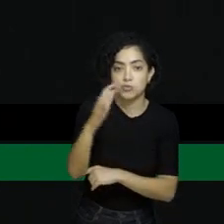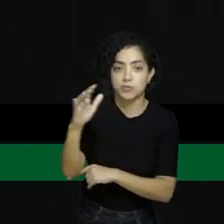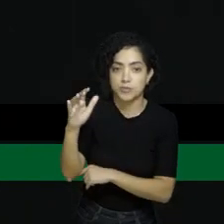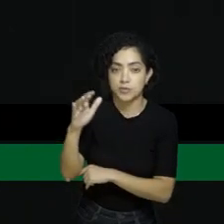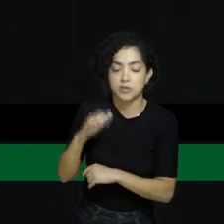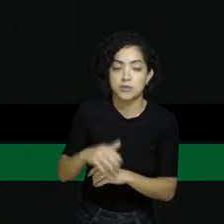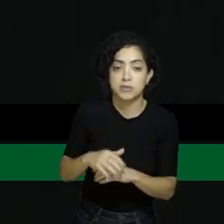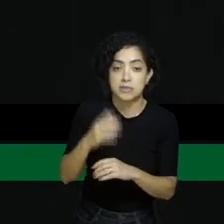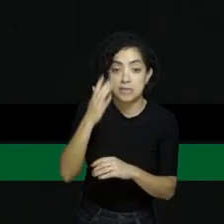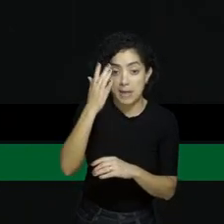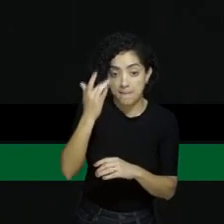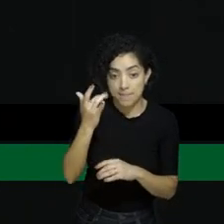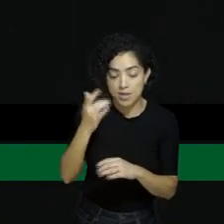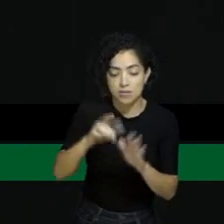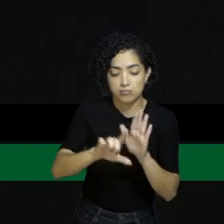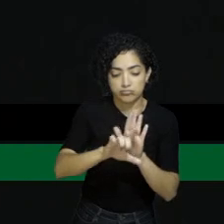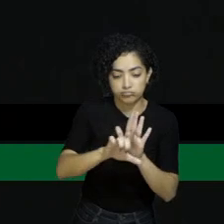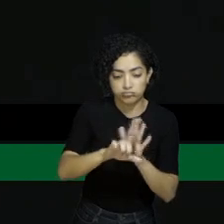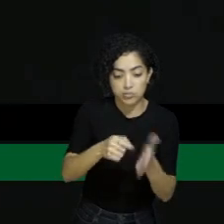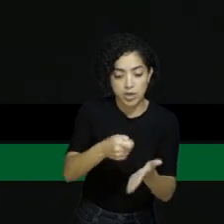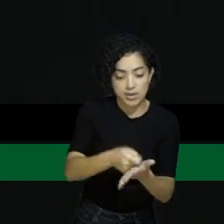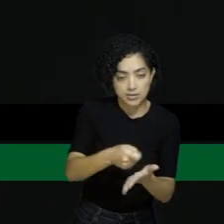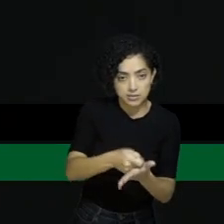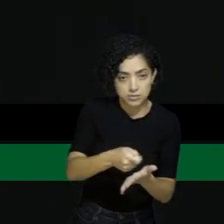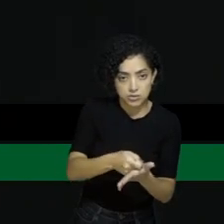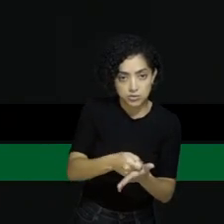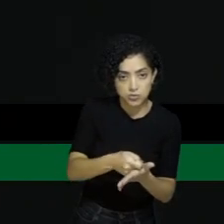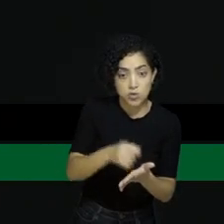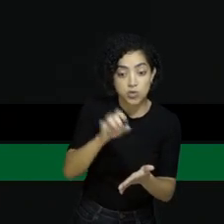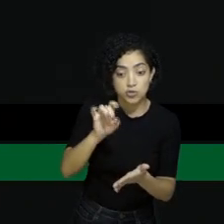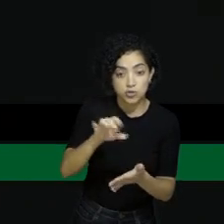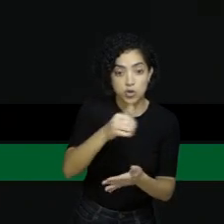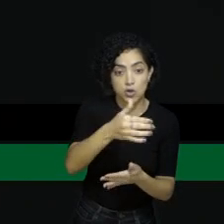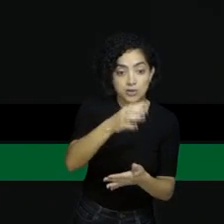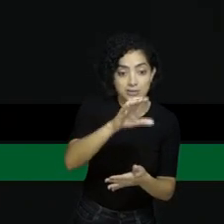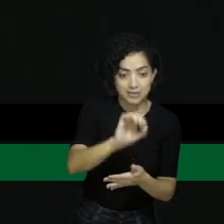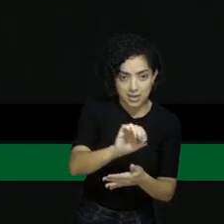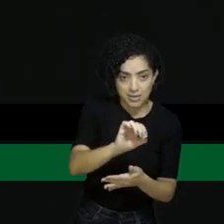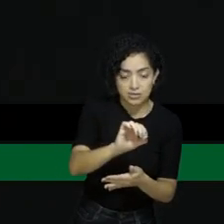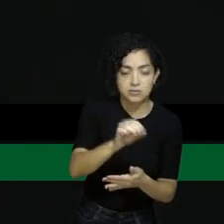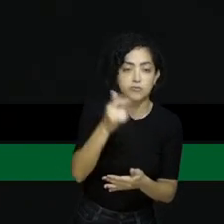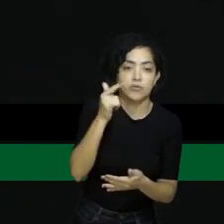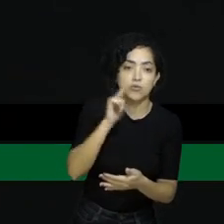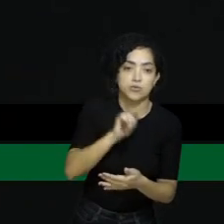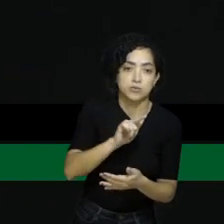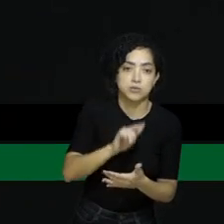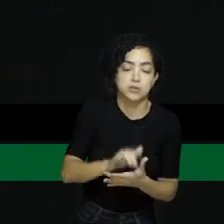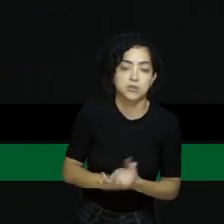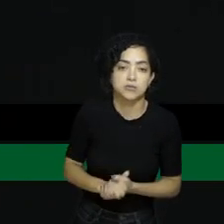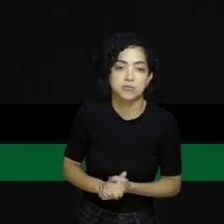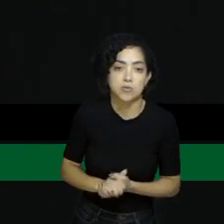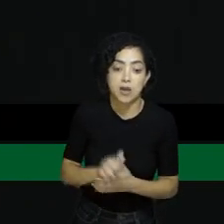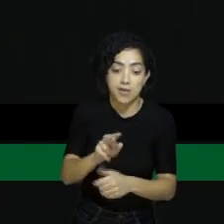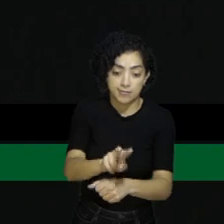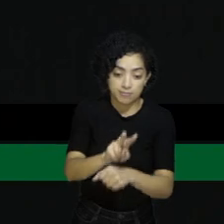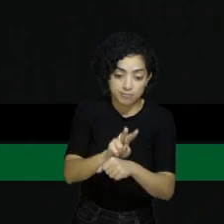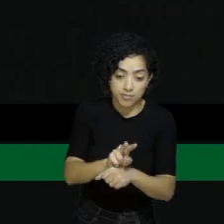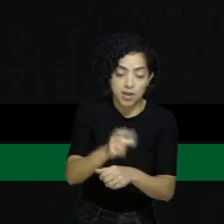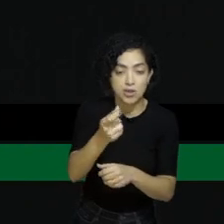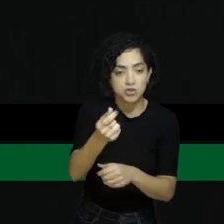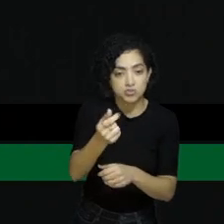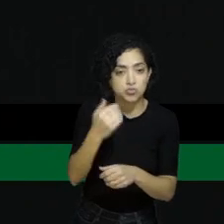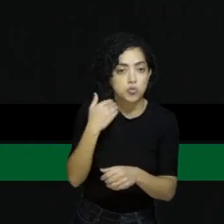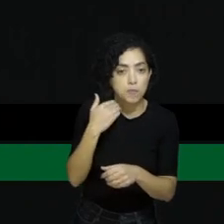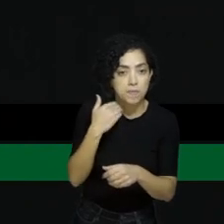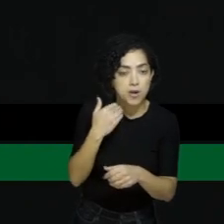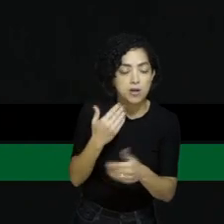exigida a legislação, somente essas 10 propriedades poderão tomar empréstimos agrícolas e seguirem